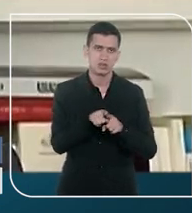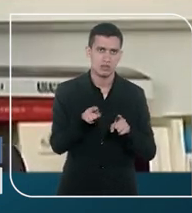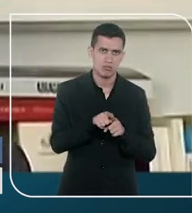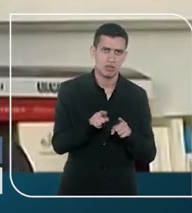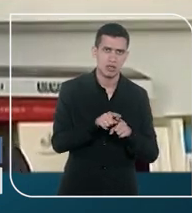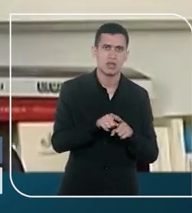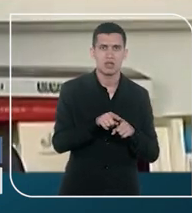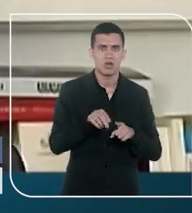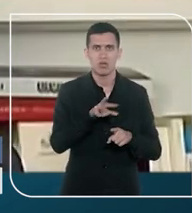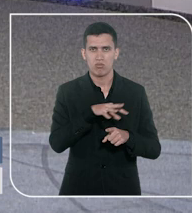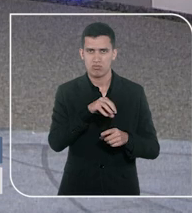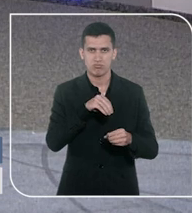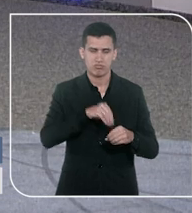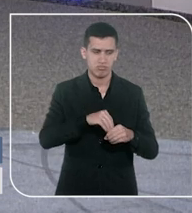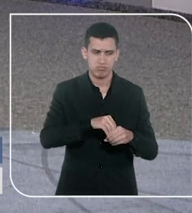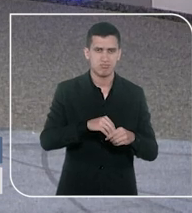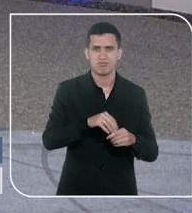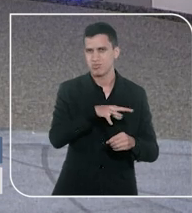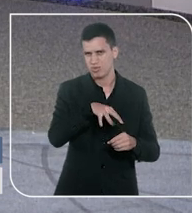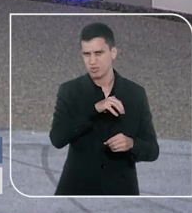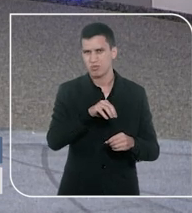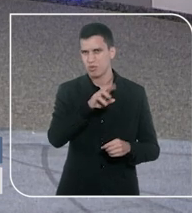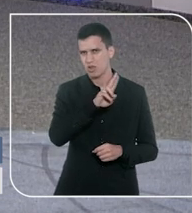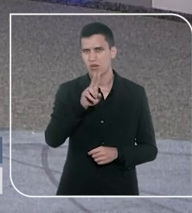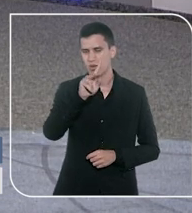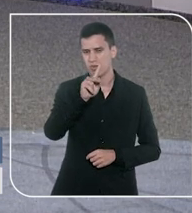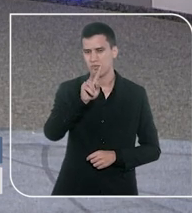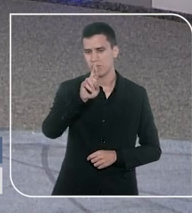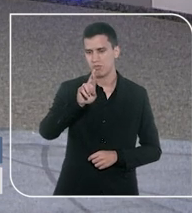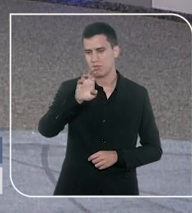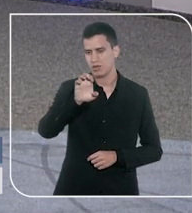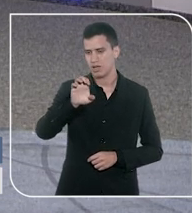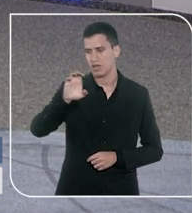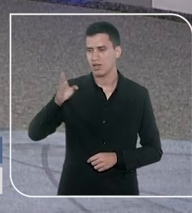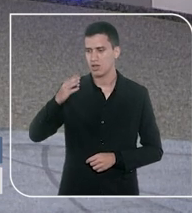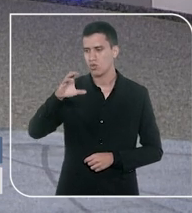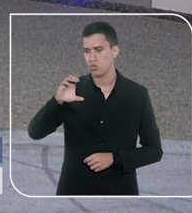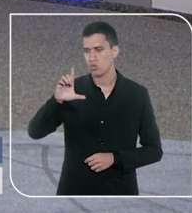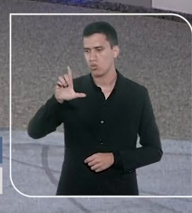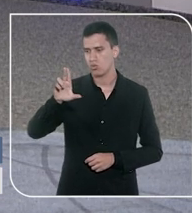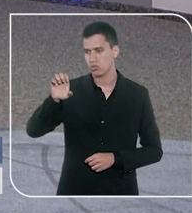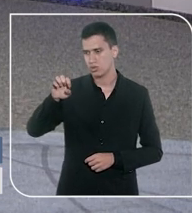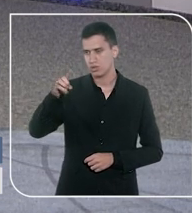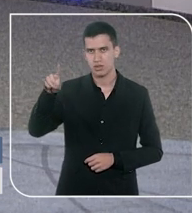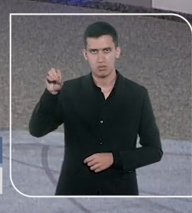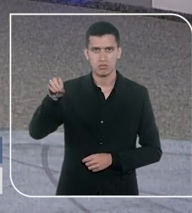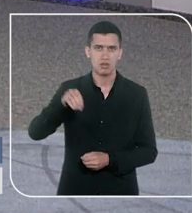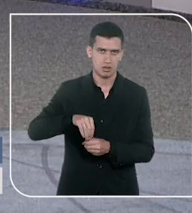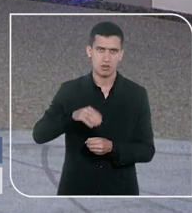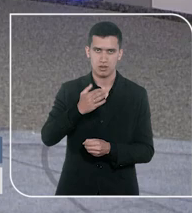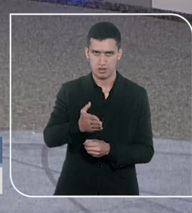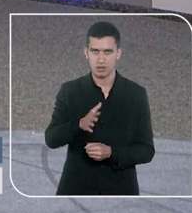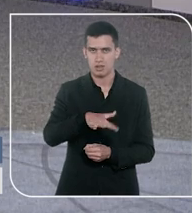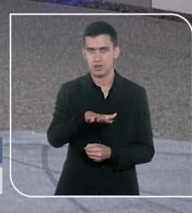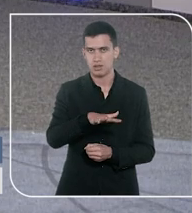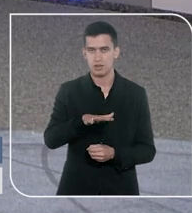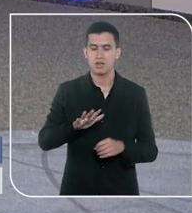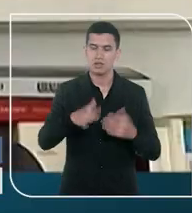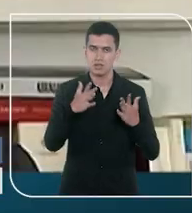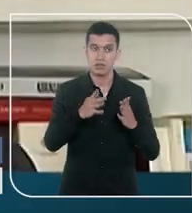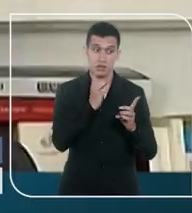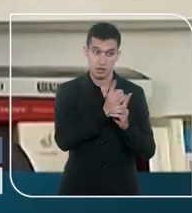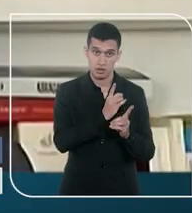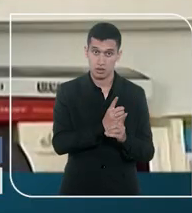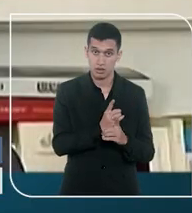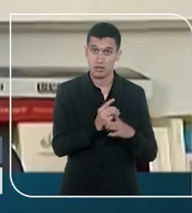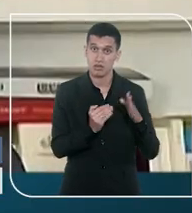pro iudicato, né? São as expressões que nós temos alicerçadas ali na doutrina. Então, eu diria que sim, ele obsta, ele impede,